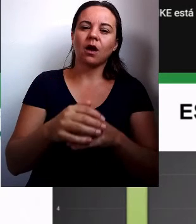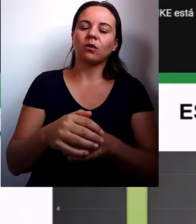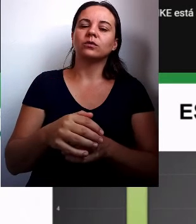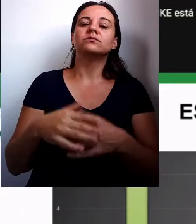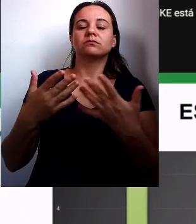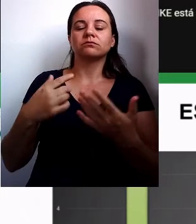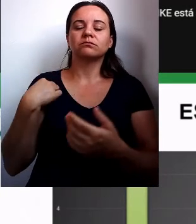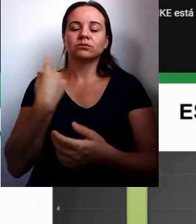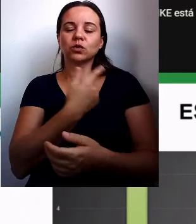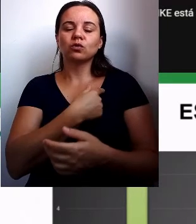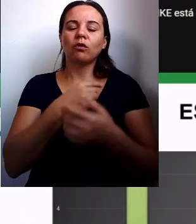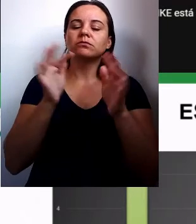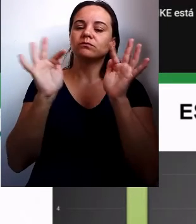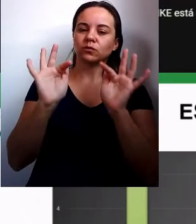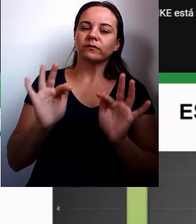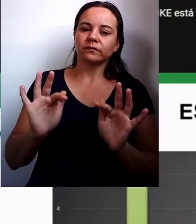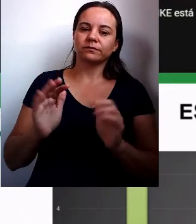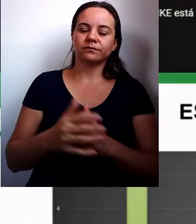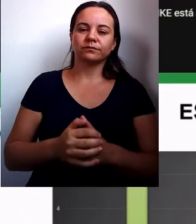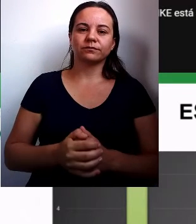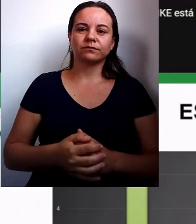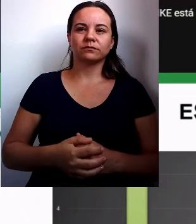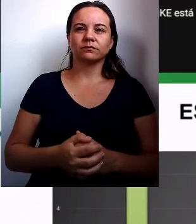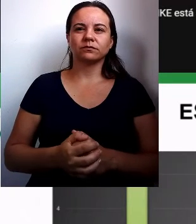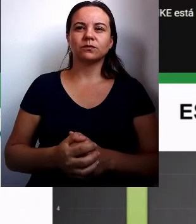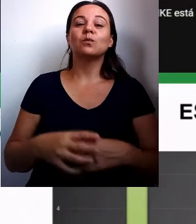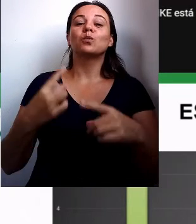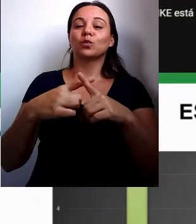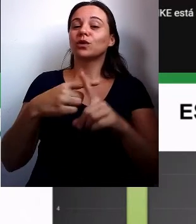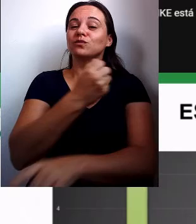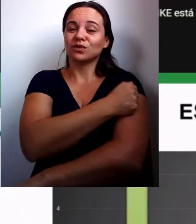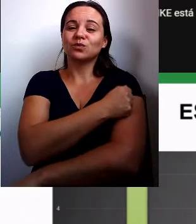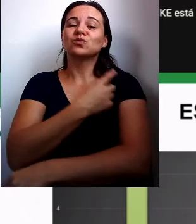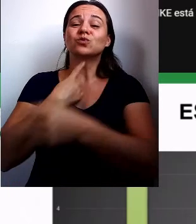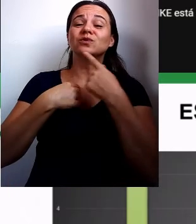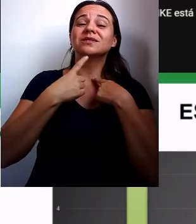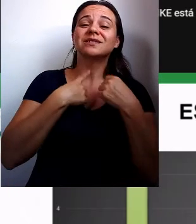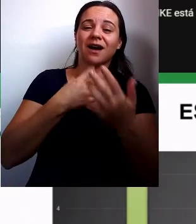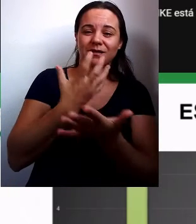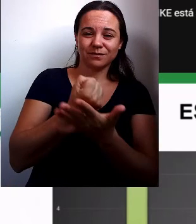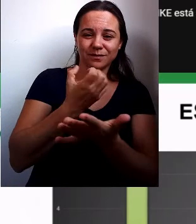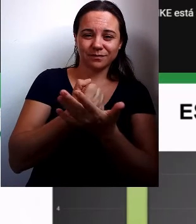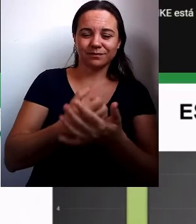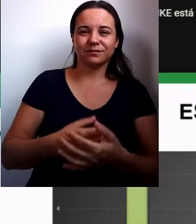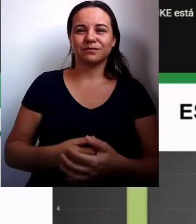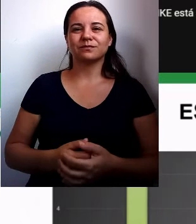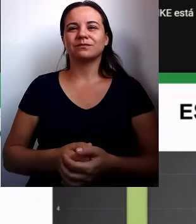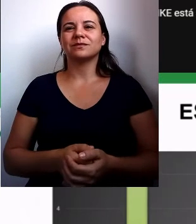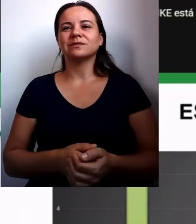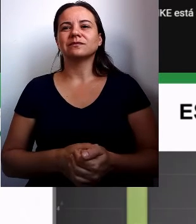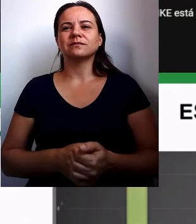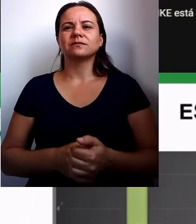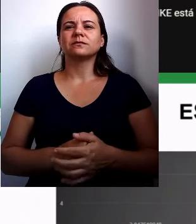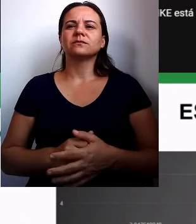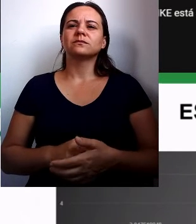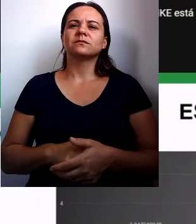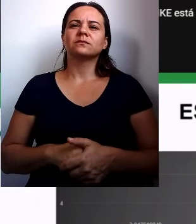gente foi bem satisfeito nessa questão aqui. Os alunos gostaram do nosso aplicativo.